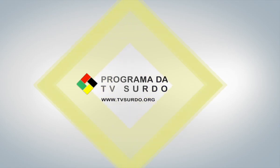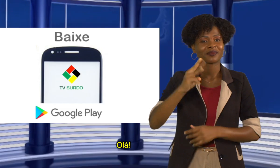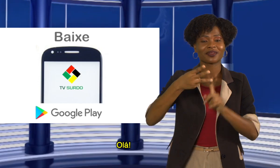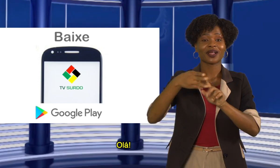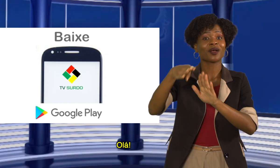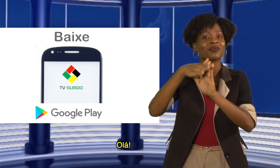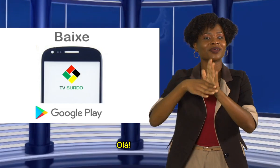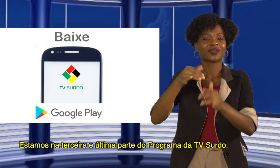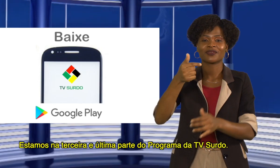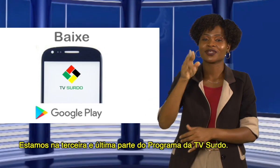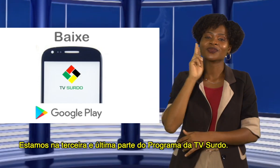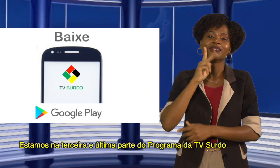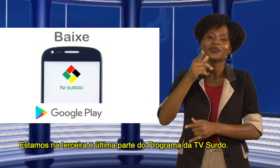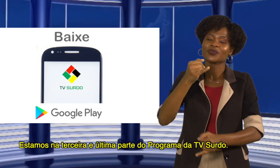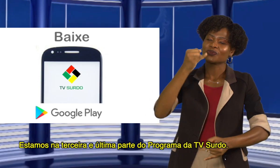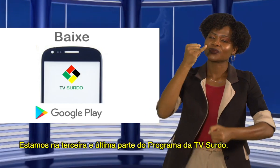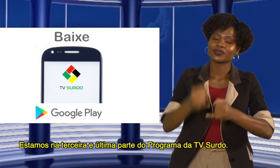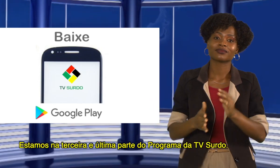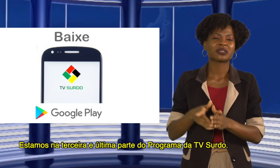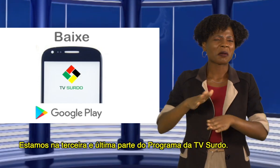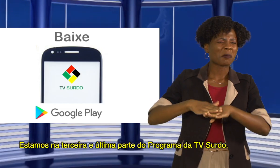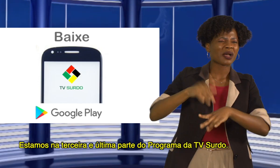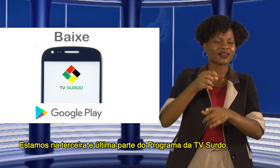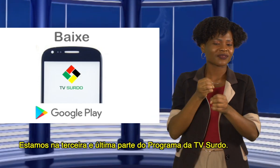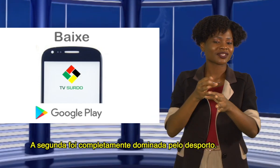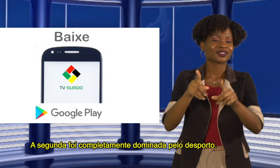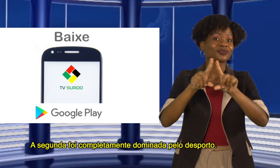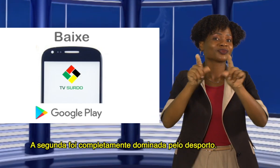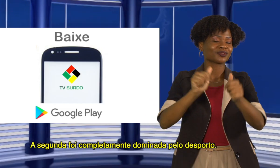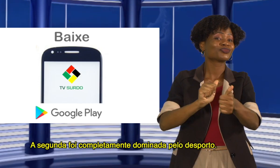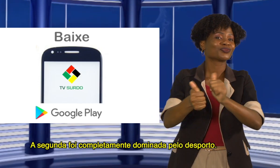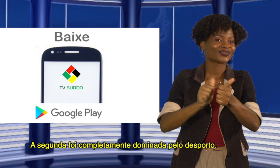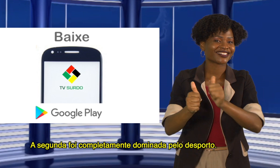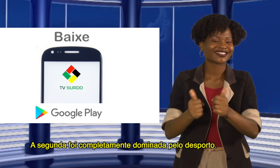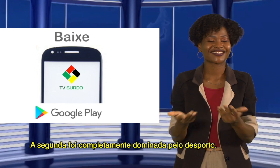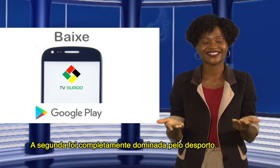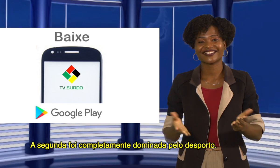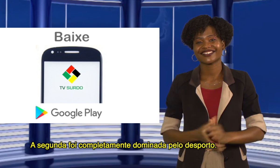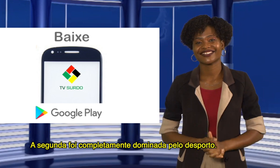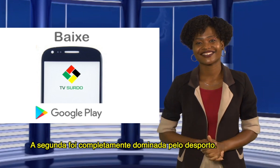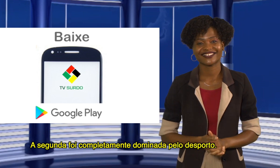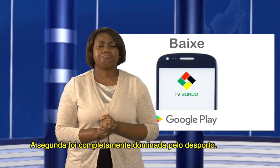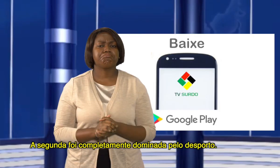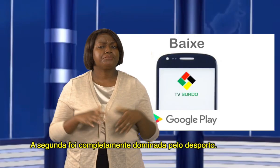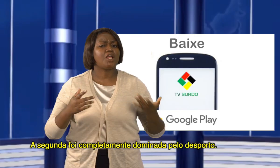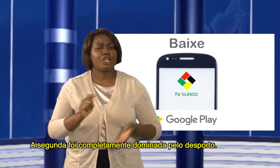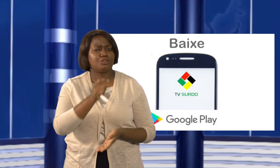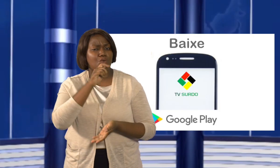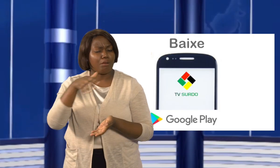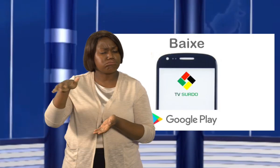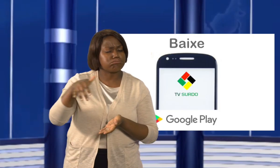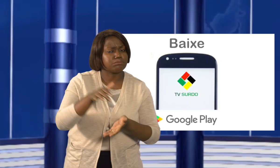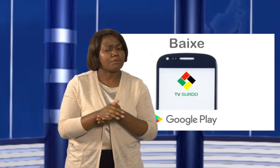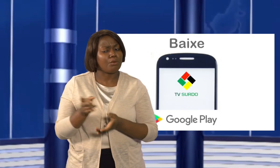Olá. Estamos na terceira e última parte do programa da TV Surdo. A segunda foi completamente dominada pelo